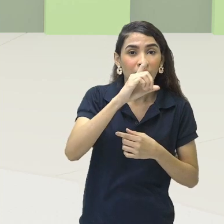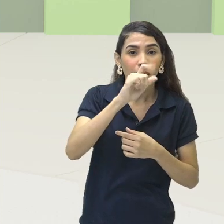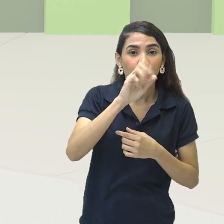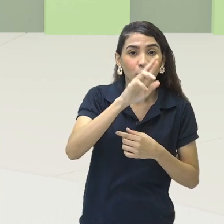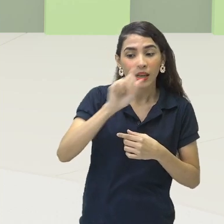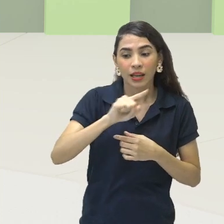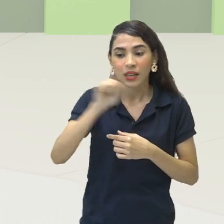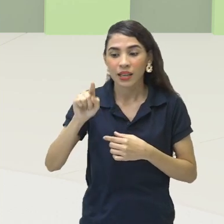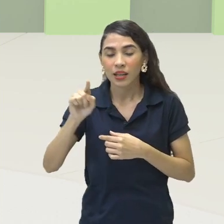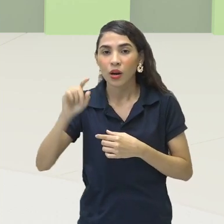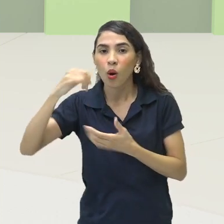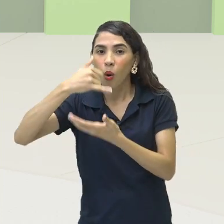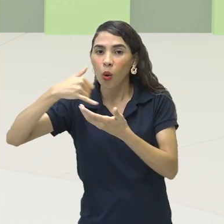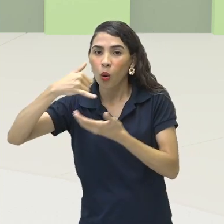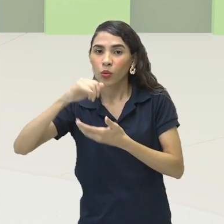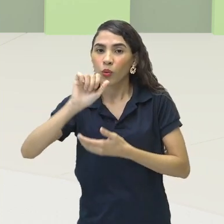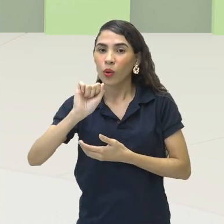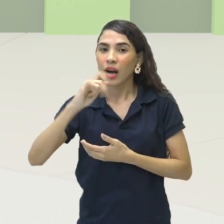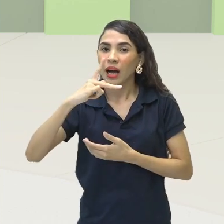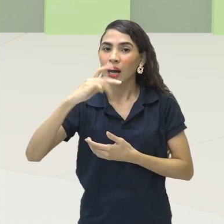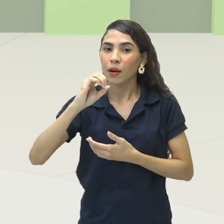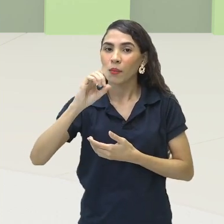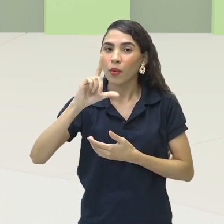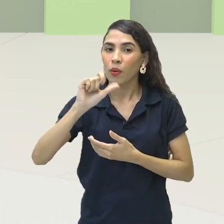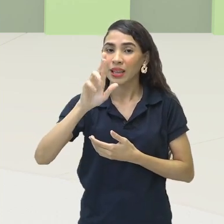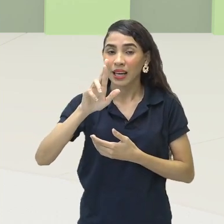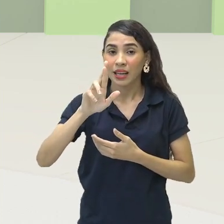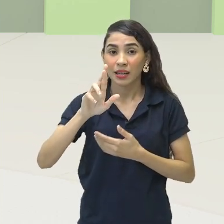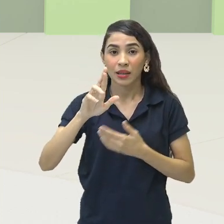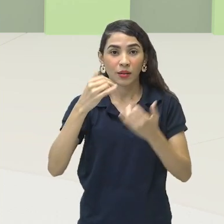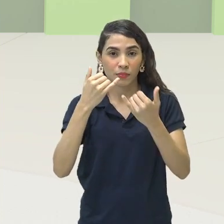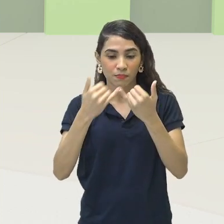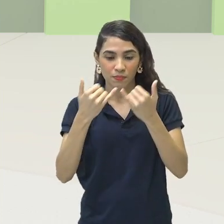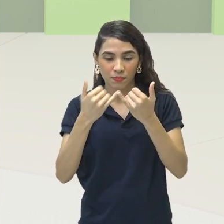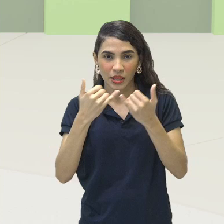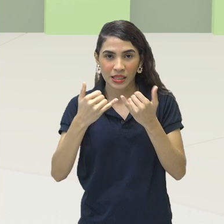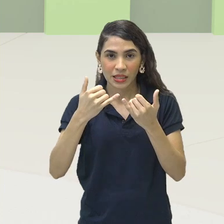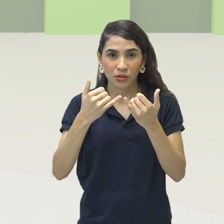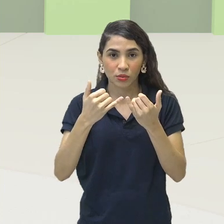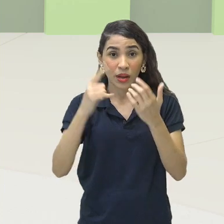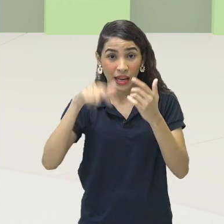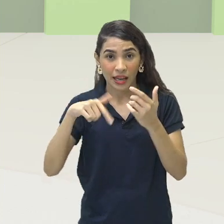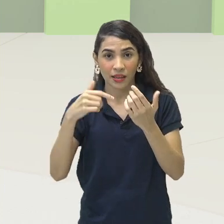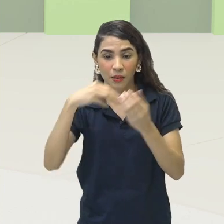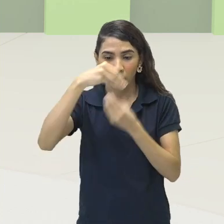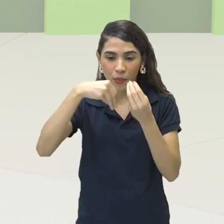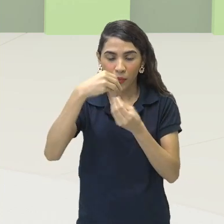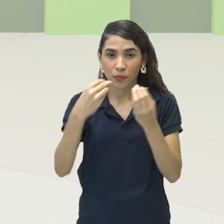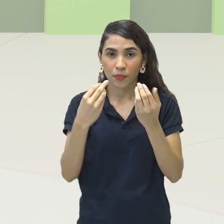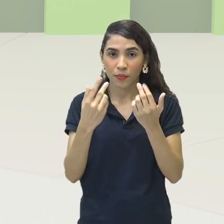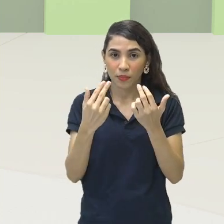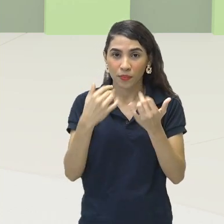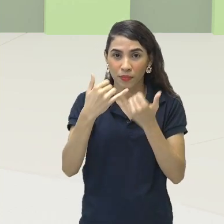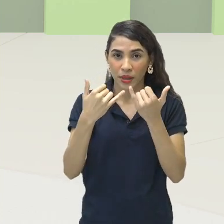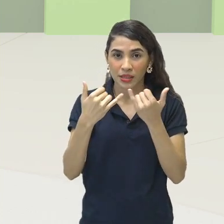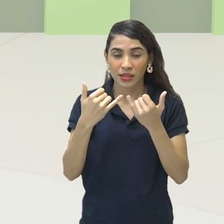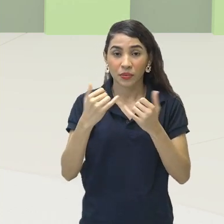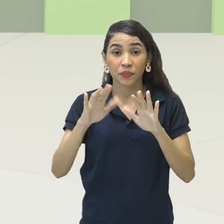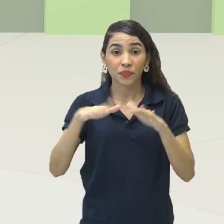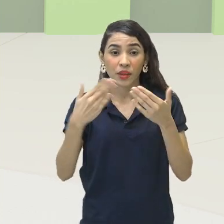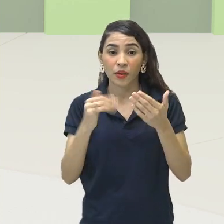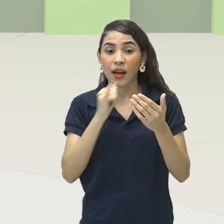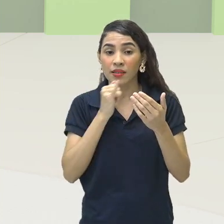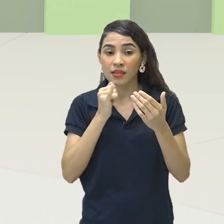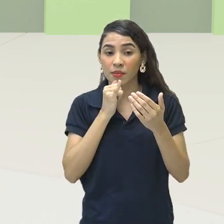óleo é apolar. Então, importante dizer que semelhante dissolve semelhante, tá? Não esqueça disso. Então, os